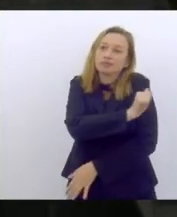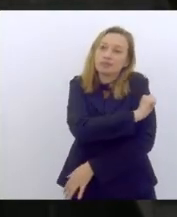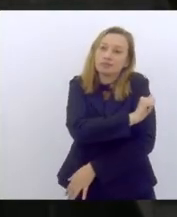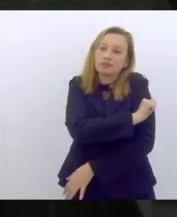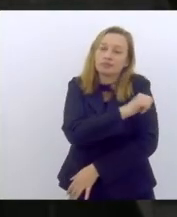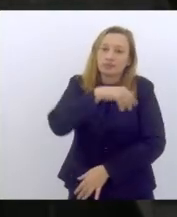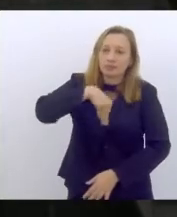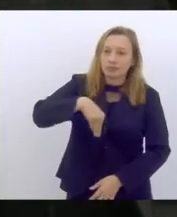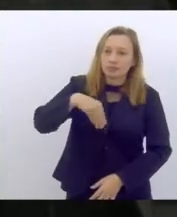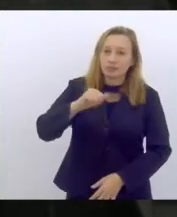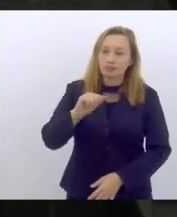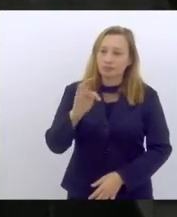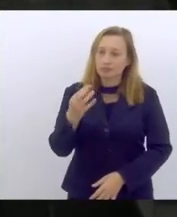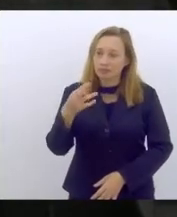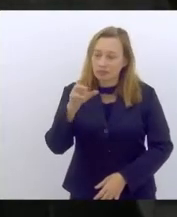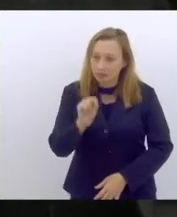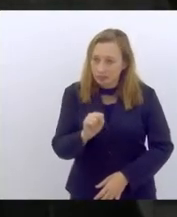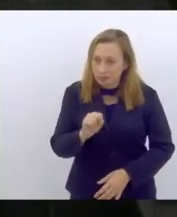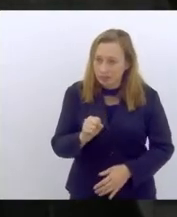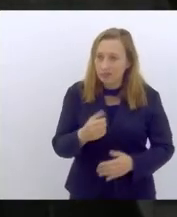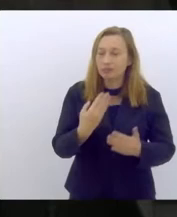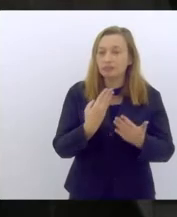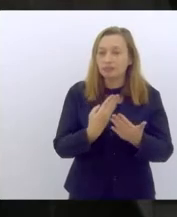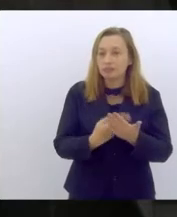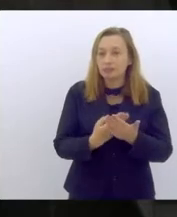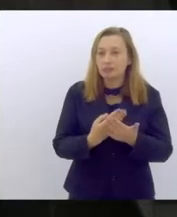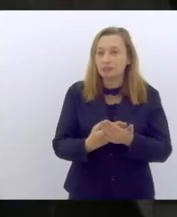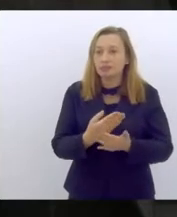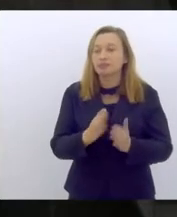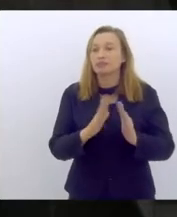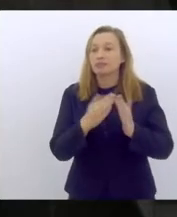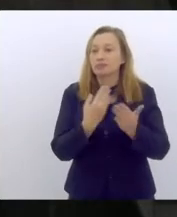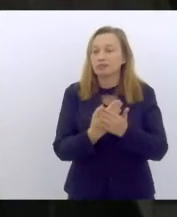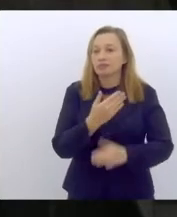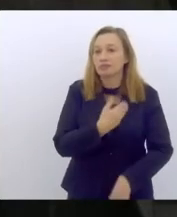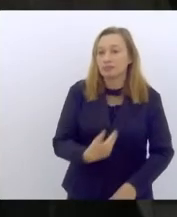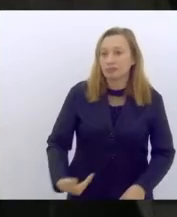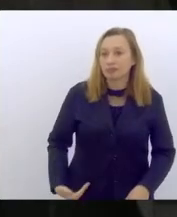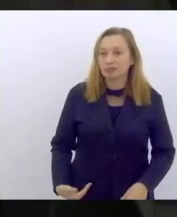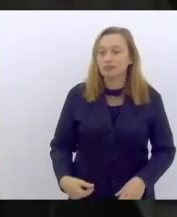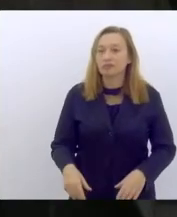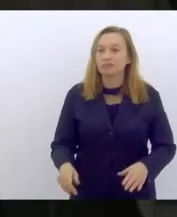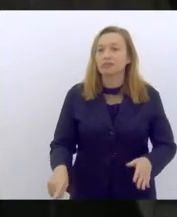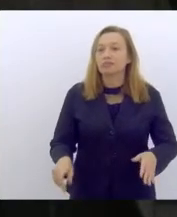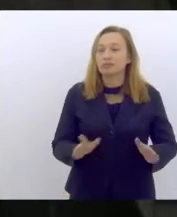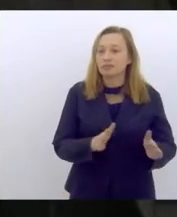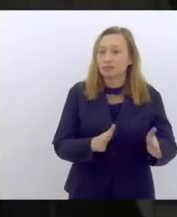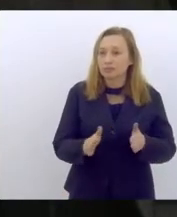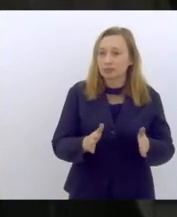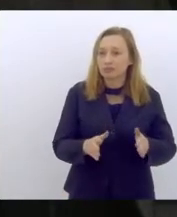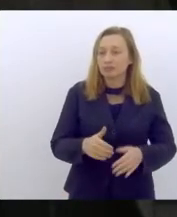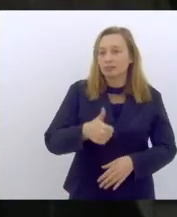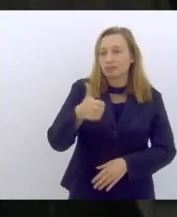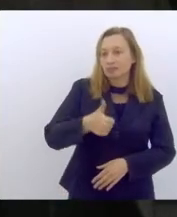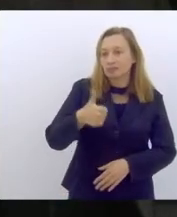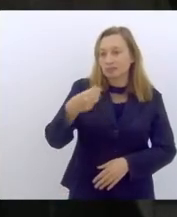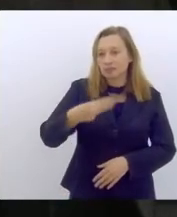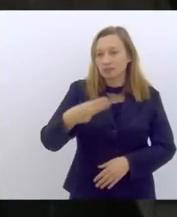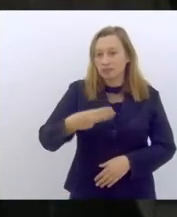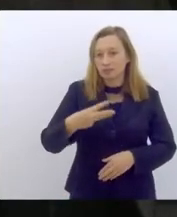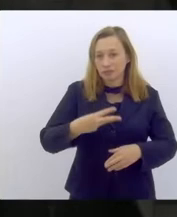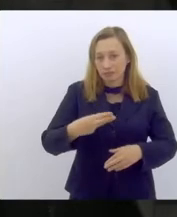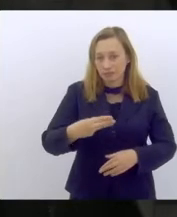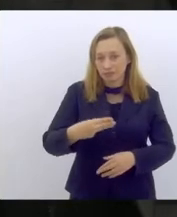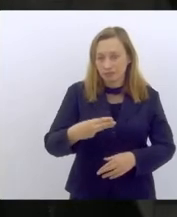Um estudante da rede pública de ensino que participou durante esse ano da décima terceira Edição